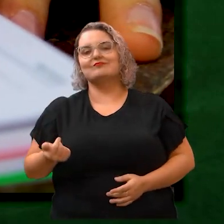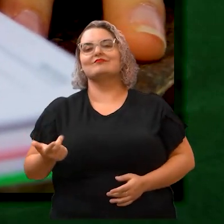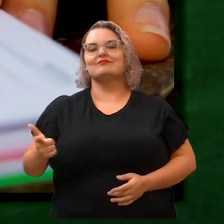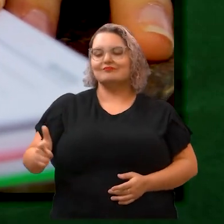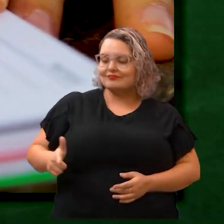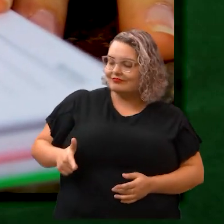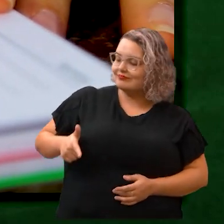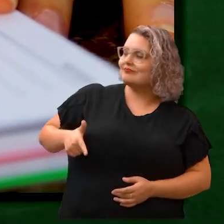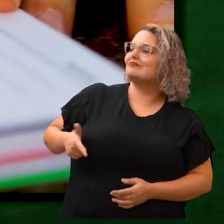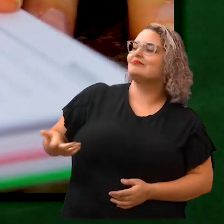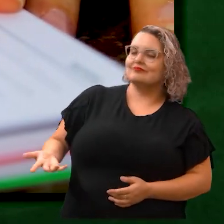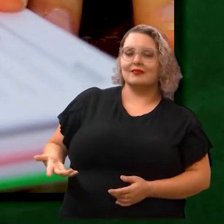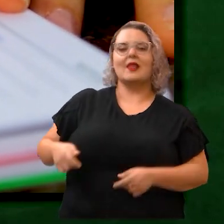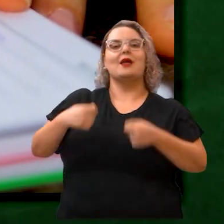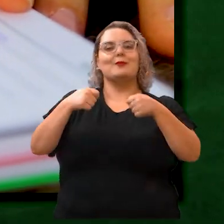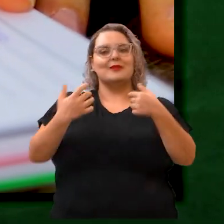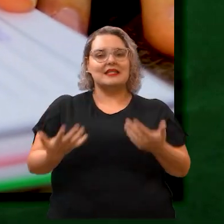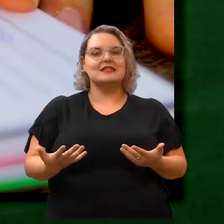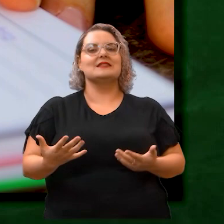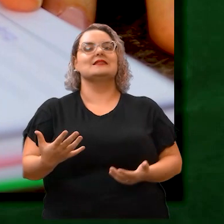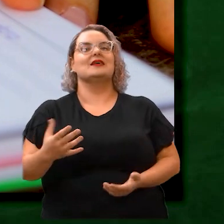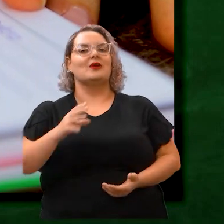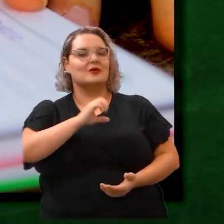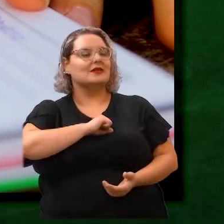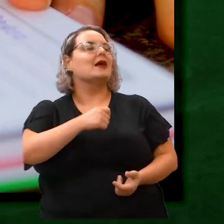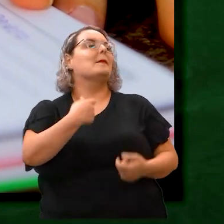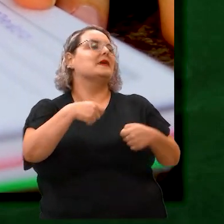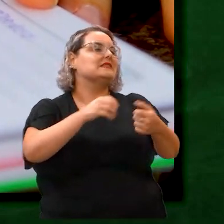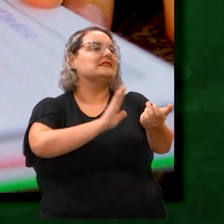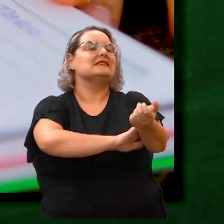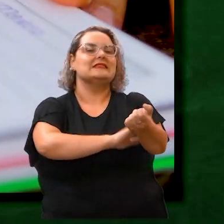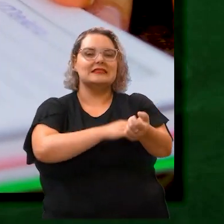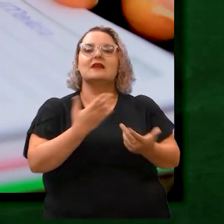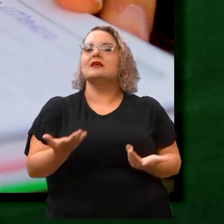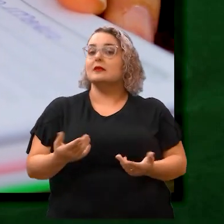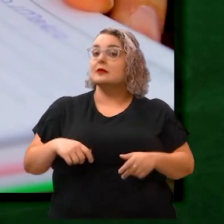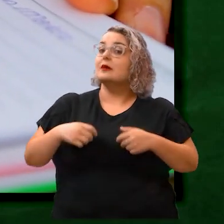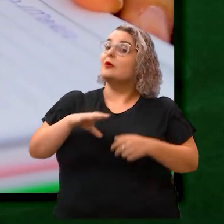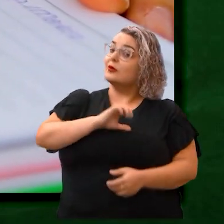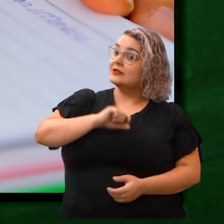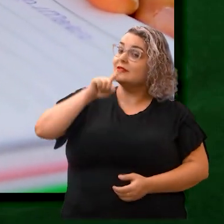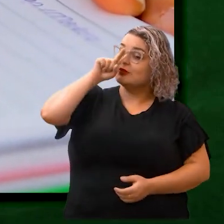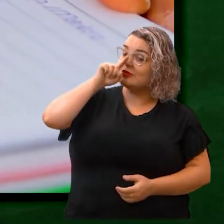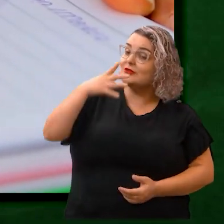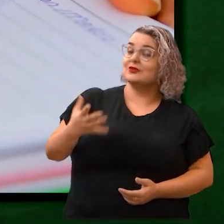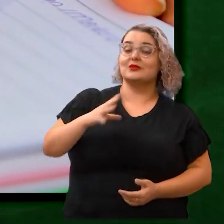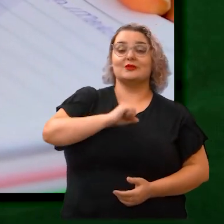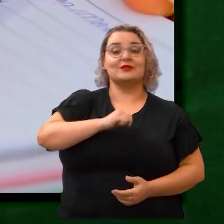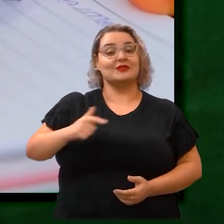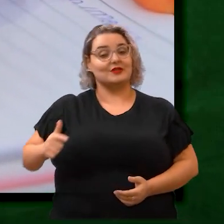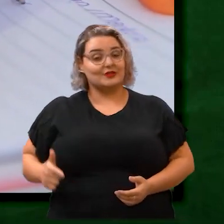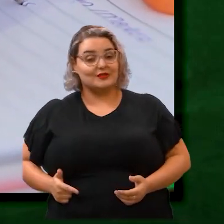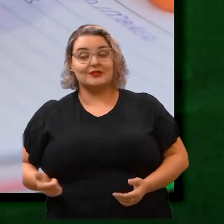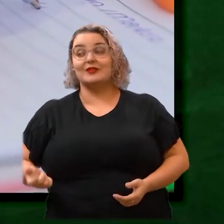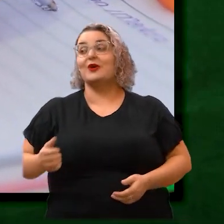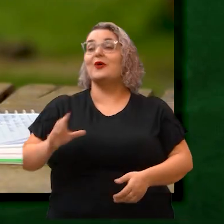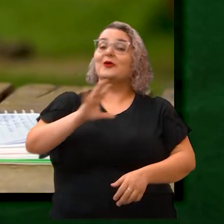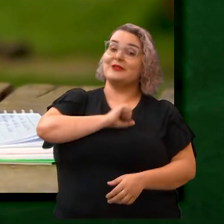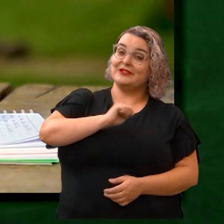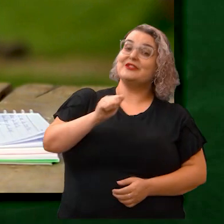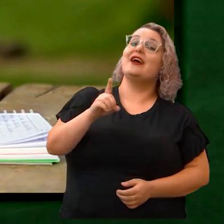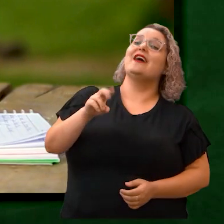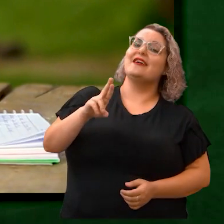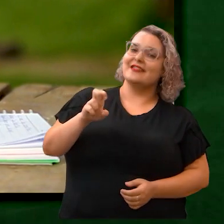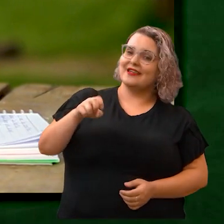você tem que gostar do sangue tem que gostar você tem que gostar a correr risco tem que gostar de arma como eu falei gostar de